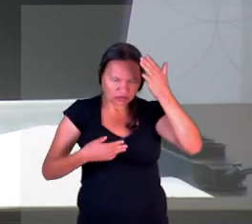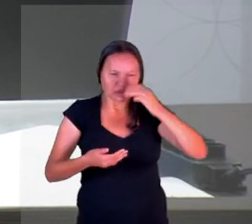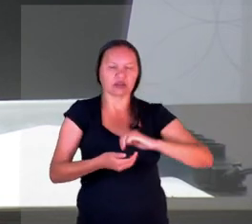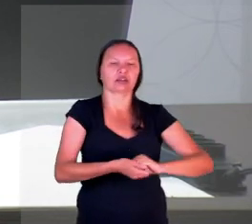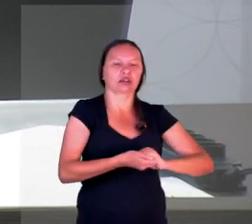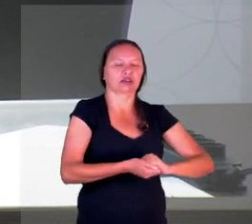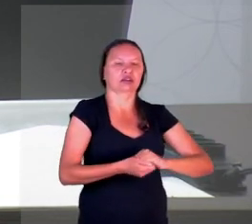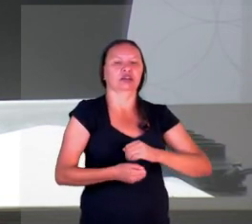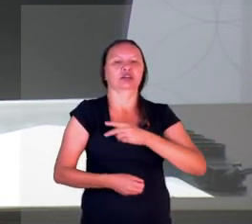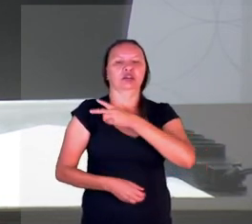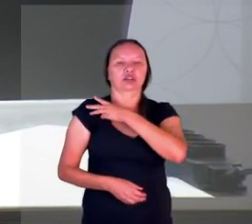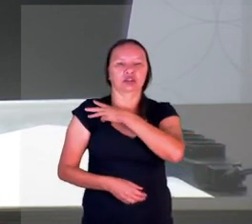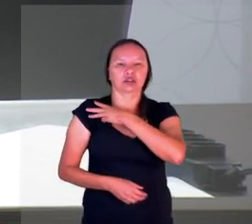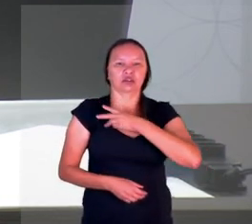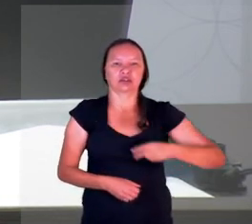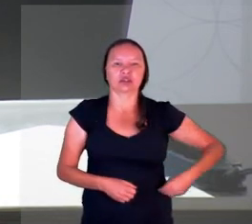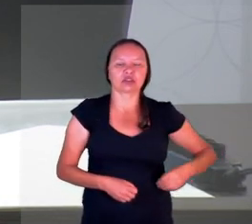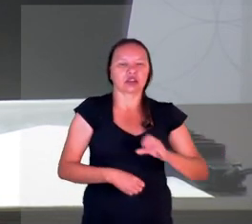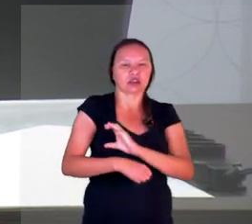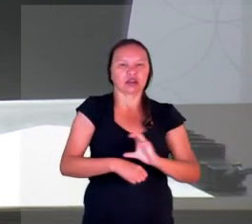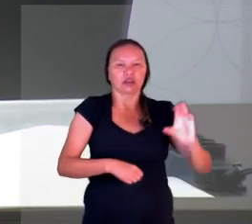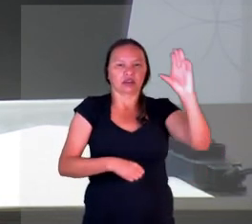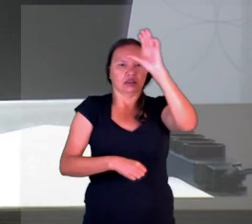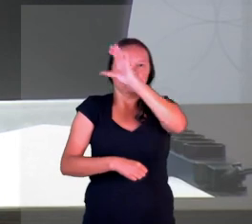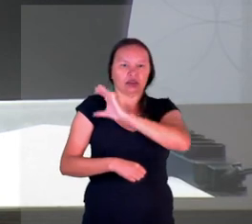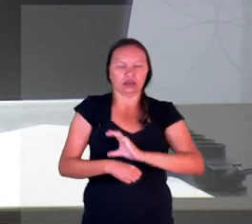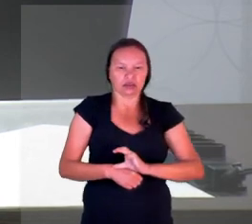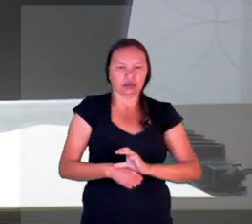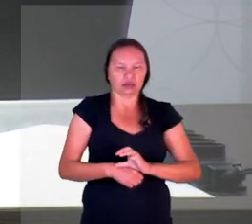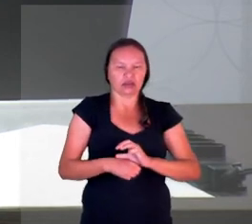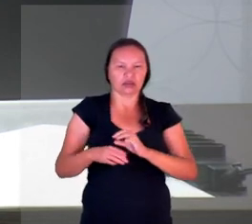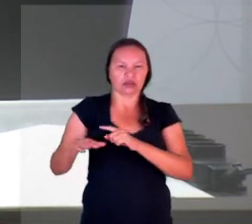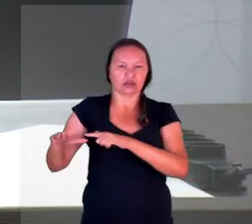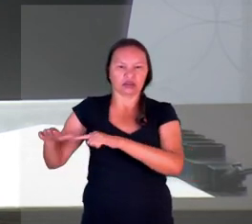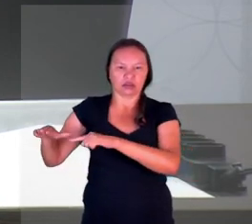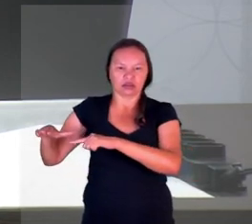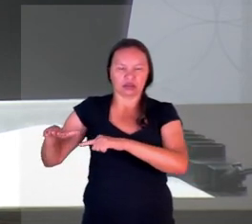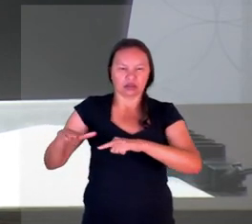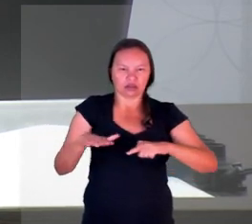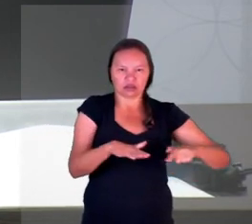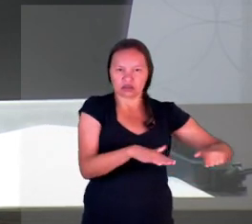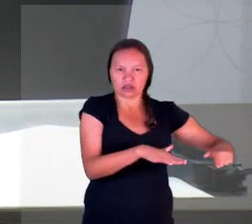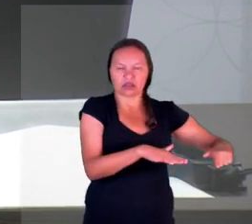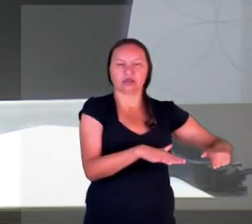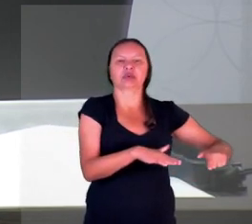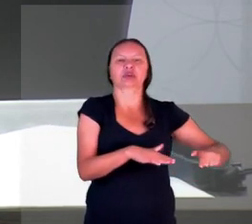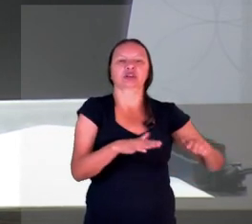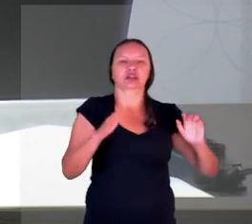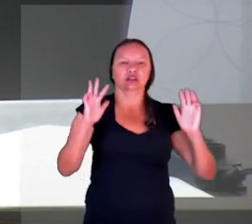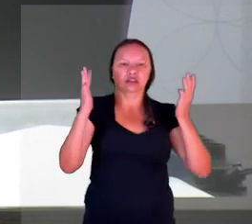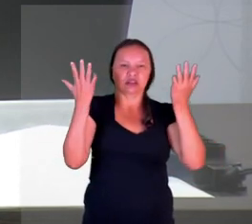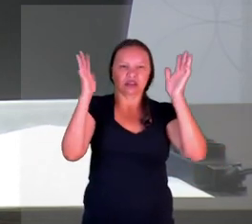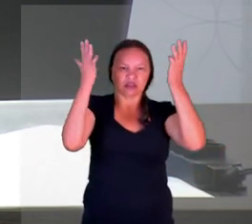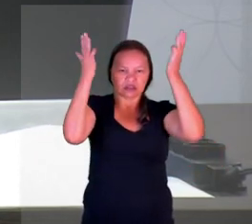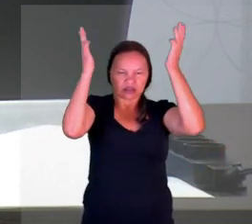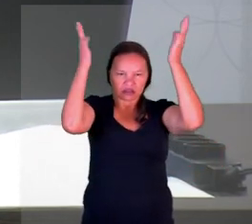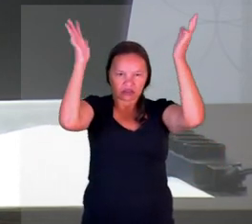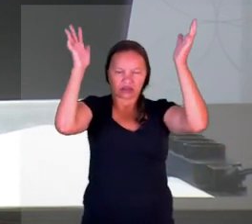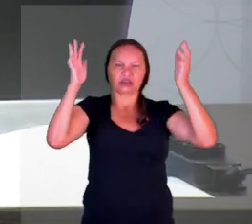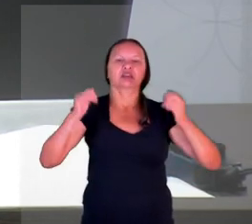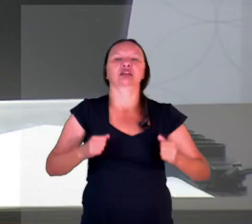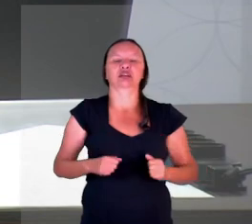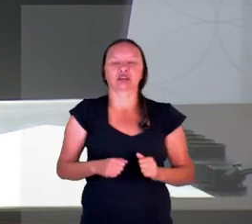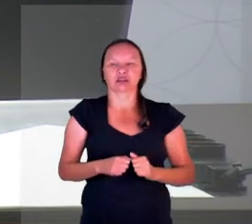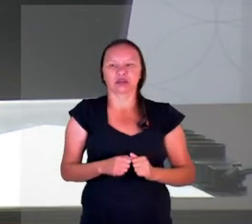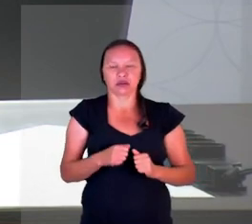Conselho Nacional de na semana na semana que a gente né celebra eh inclusive